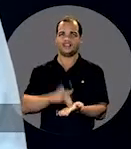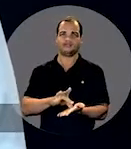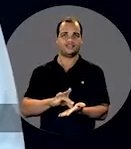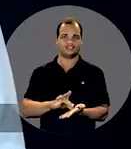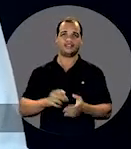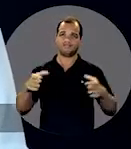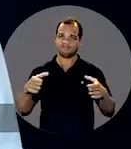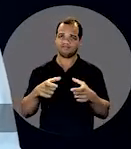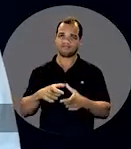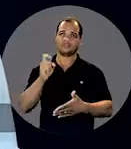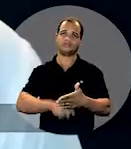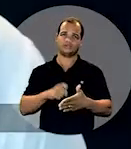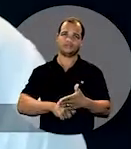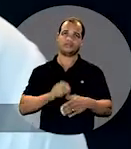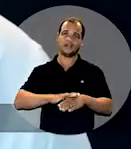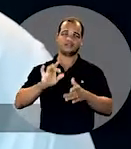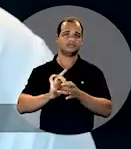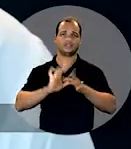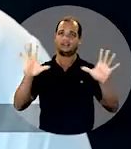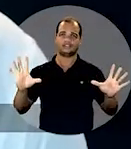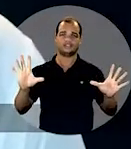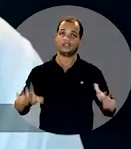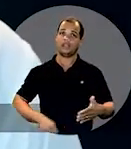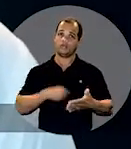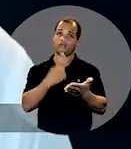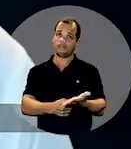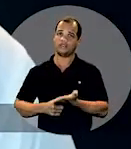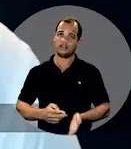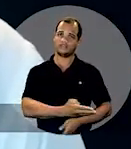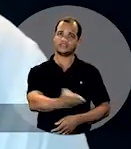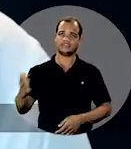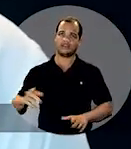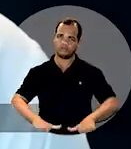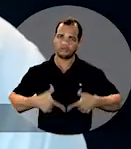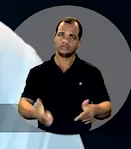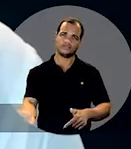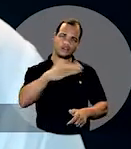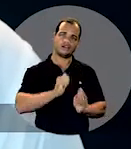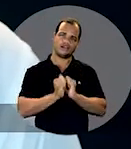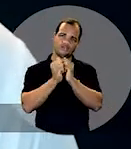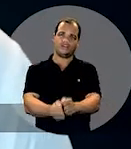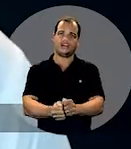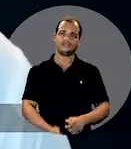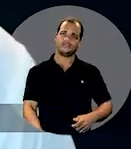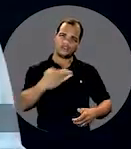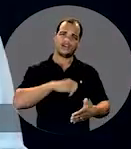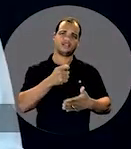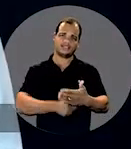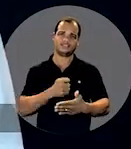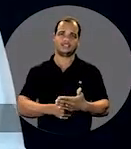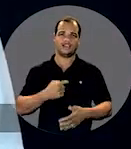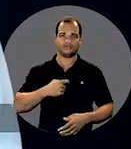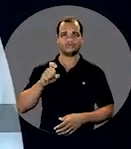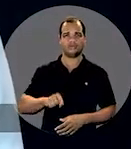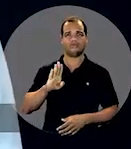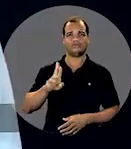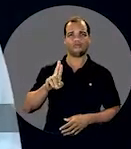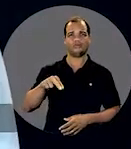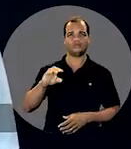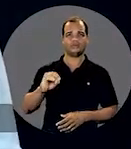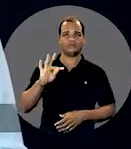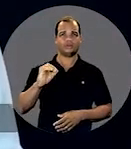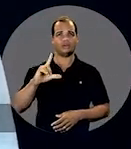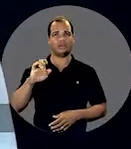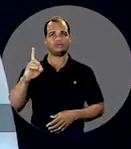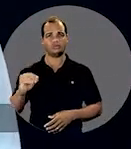redução de impostos e mais liberdade. Por isso, eu convido você para esta luta. Venha conosco, venha para o PROS. Sou Bruno Toledo, deputado